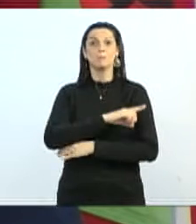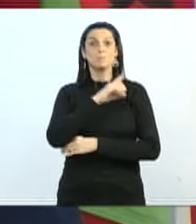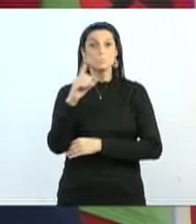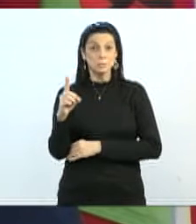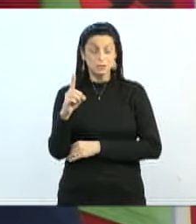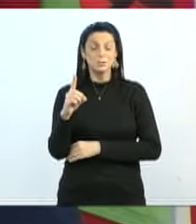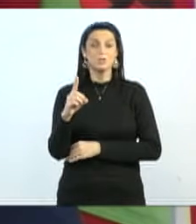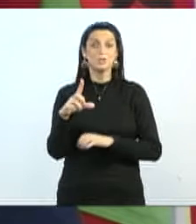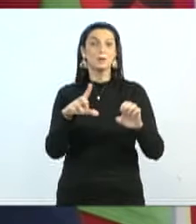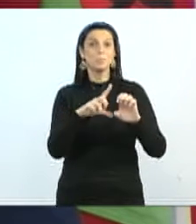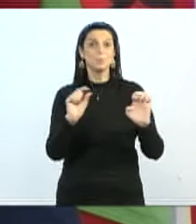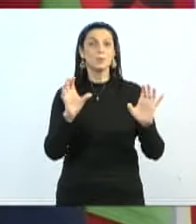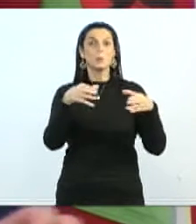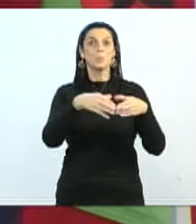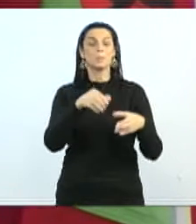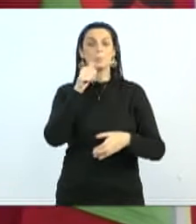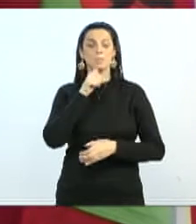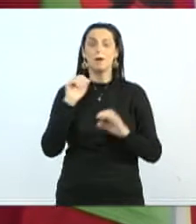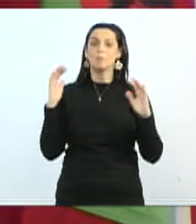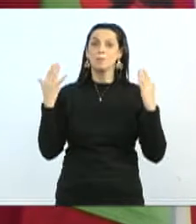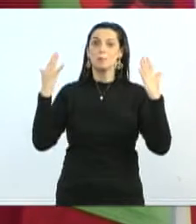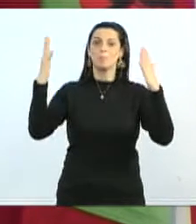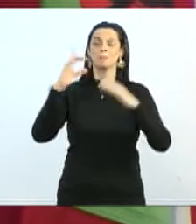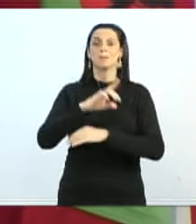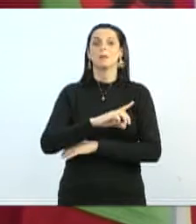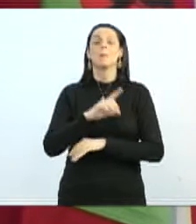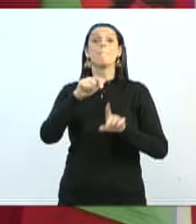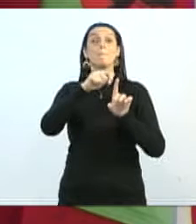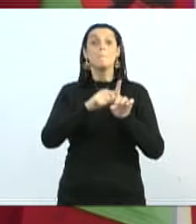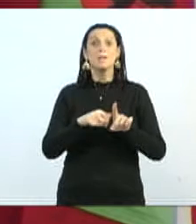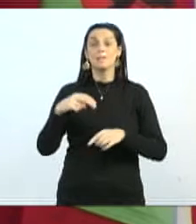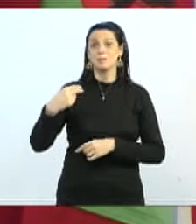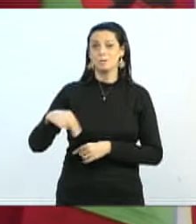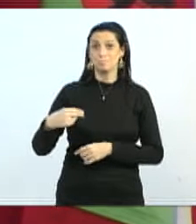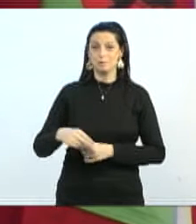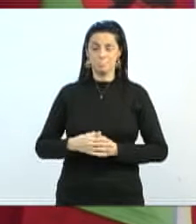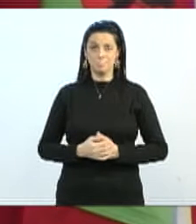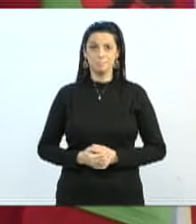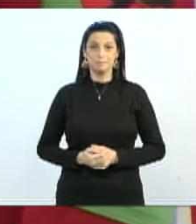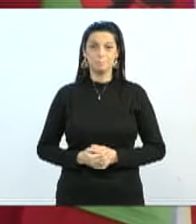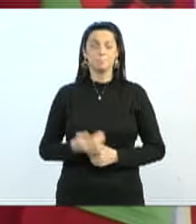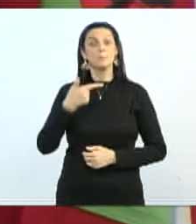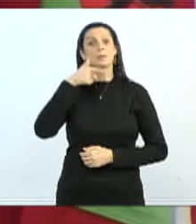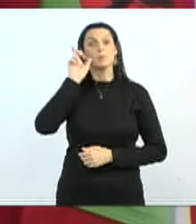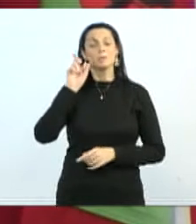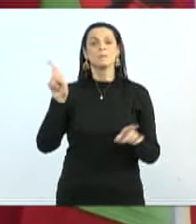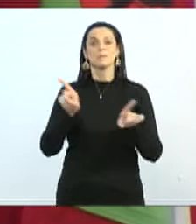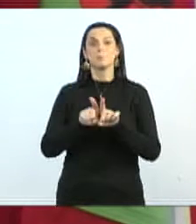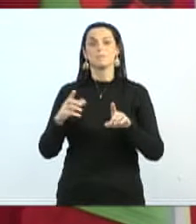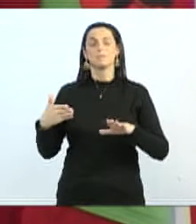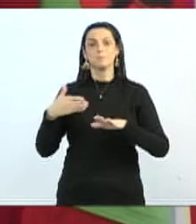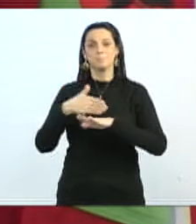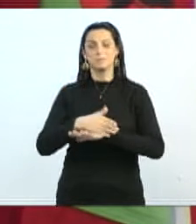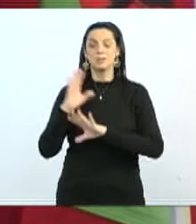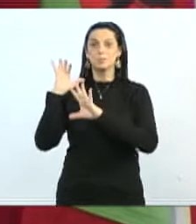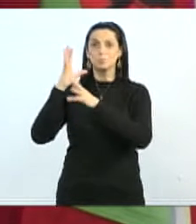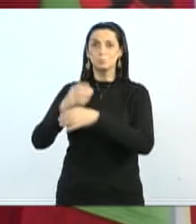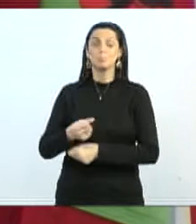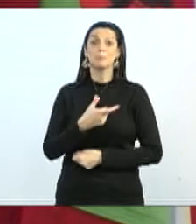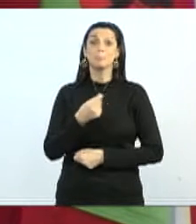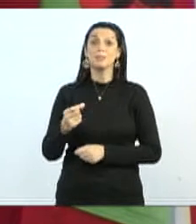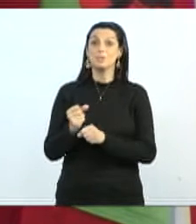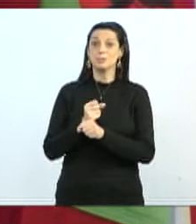né, que é comemorado em novembro. Ontem também participei dos 20 anos do Centro Turístico e Cultural da